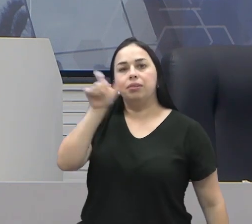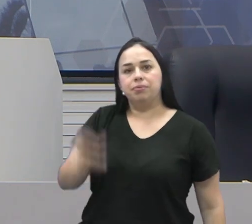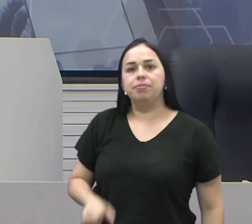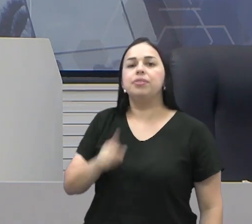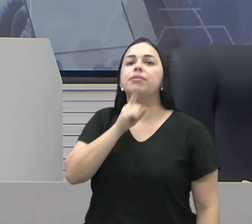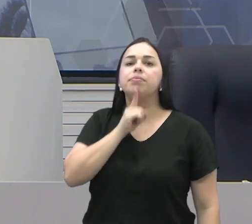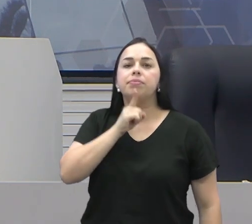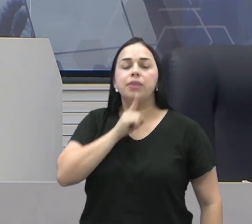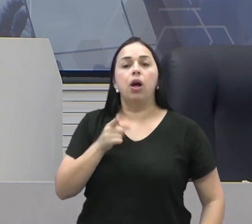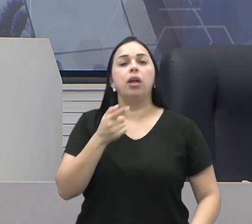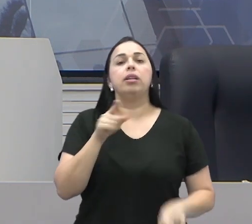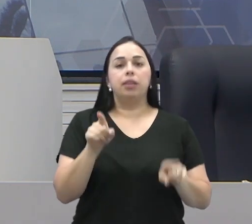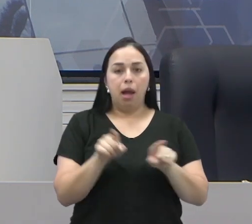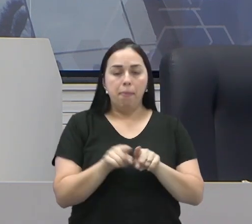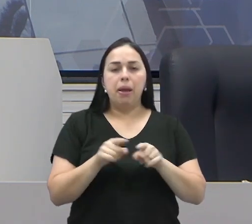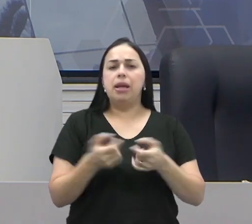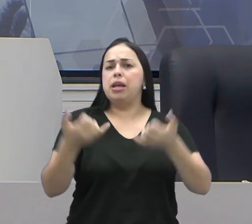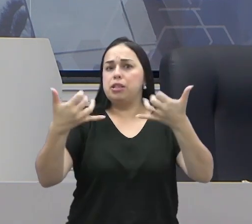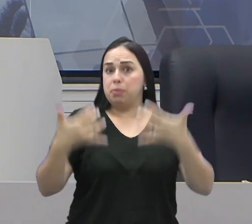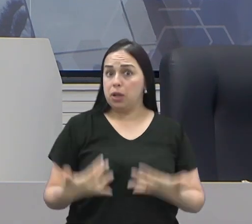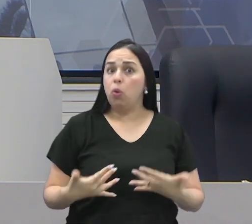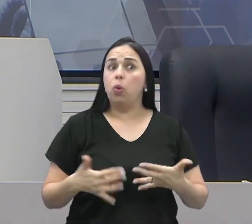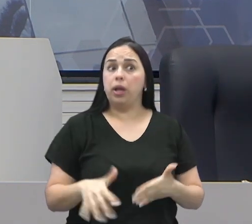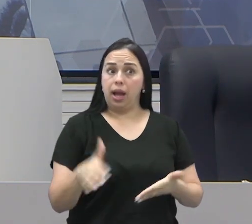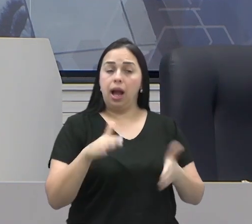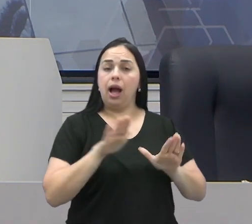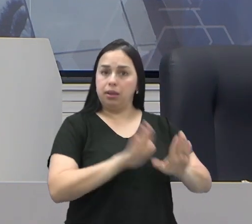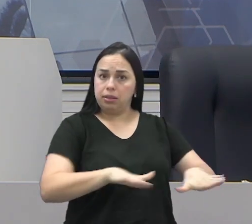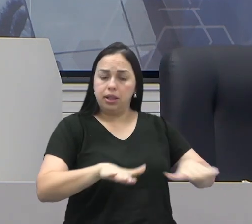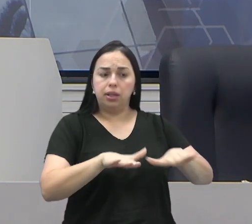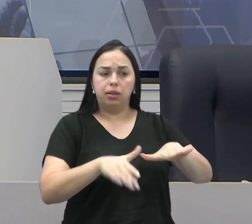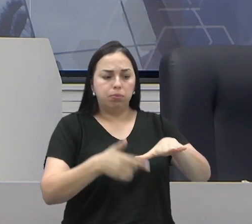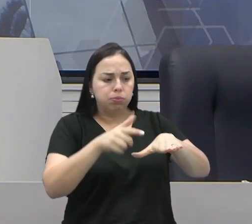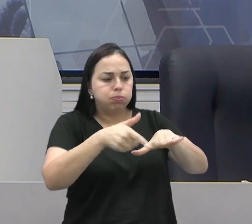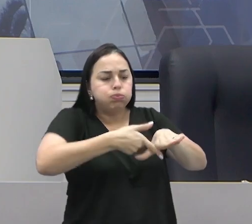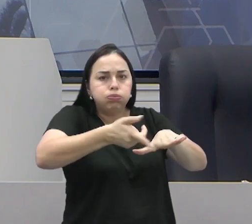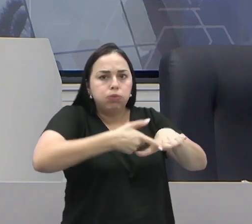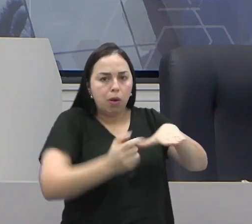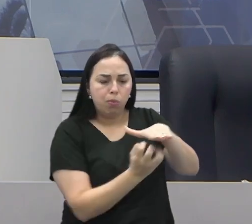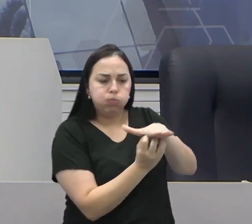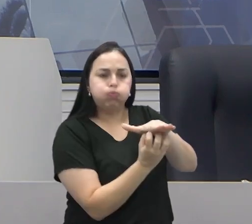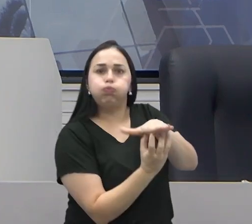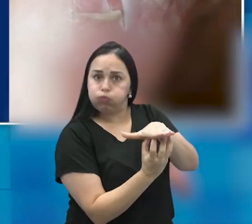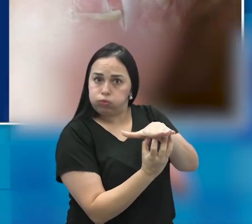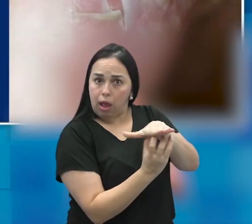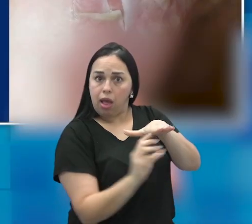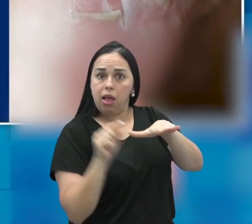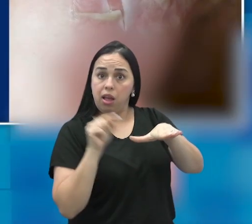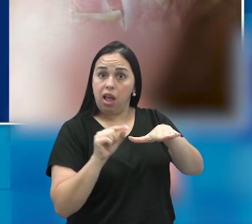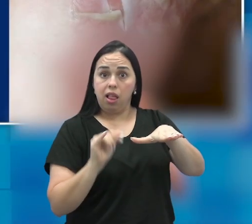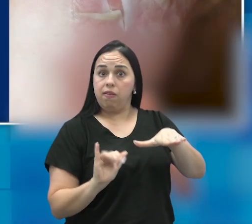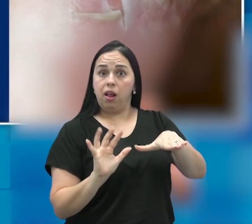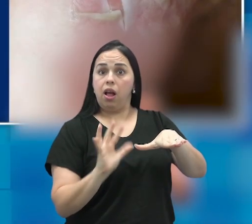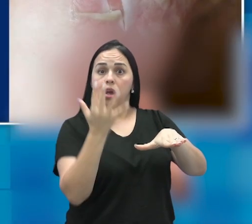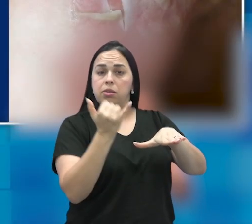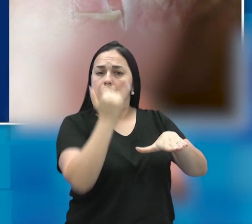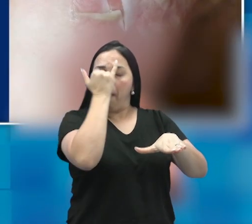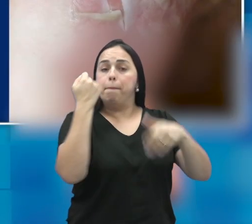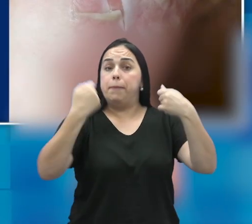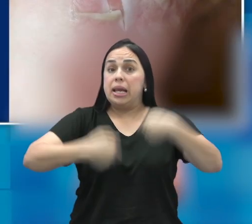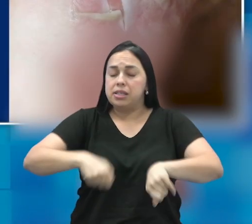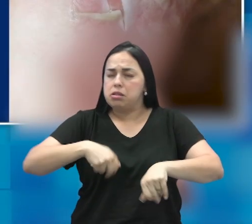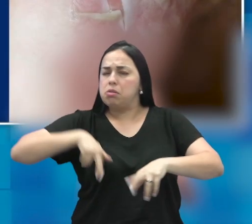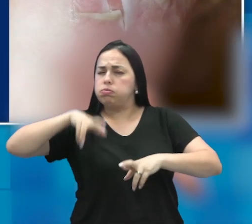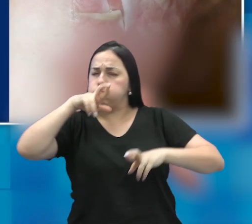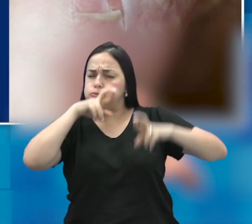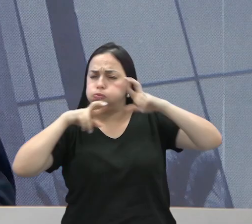Camargo foi outro parlamentar que citou o acidente da criança que queimou o pé em uma escola municipal. Para ele, o acidente precisa ser